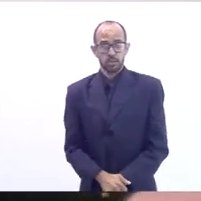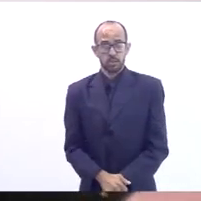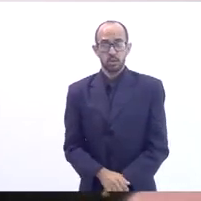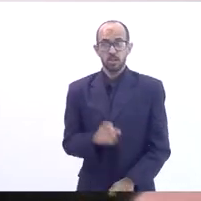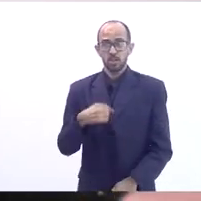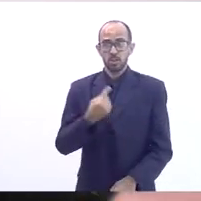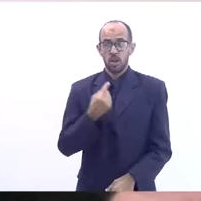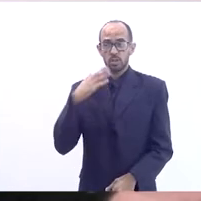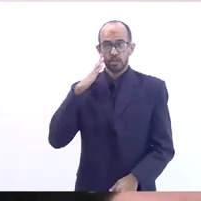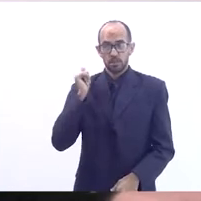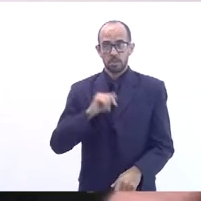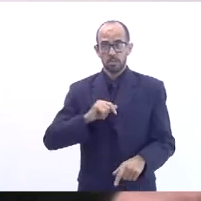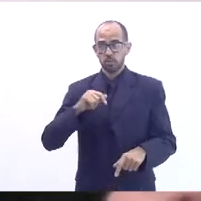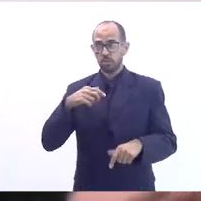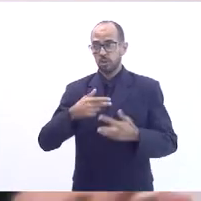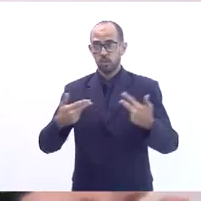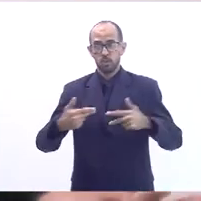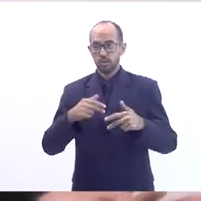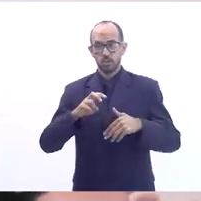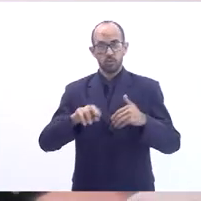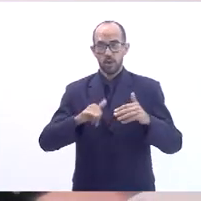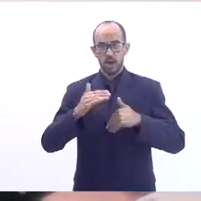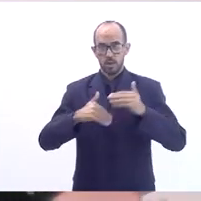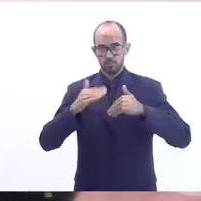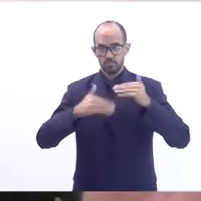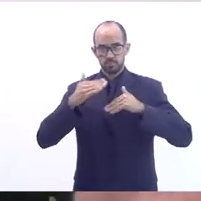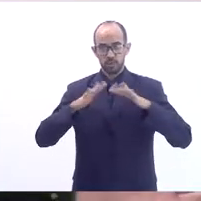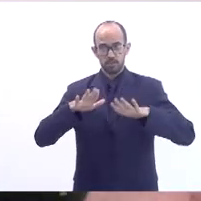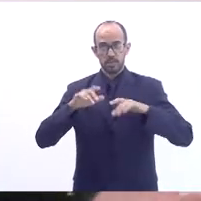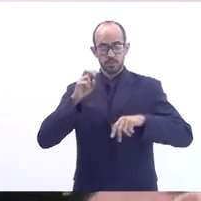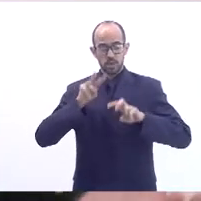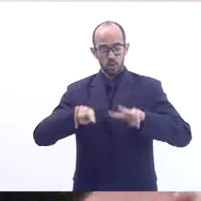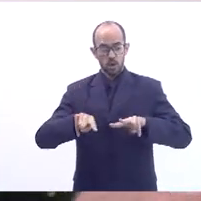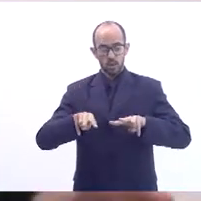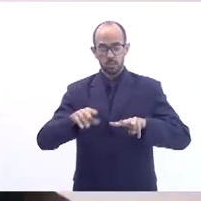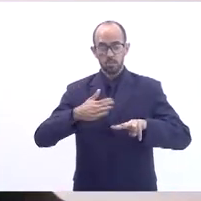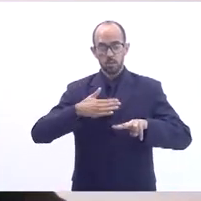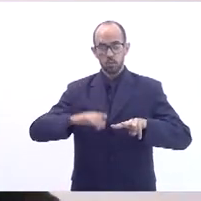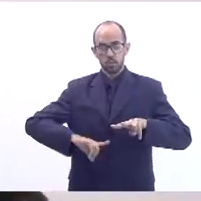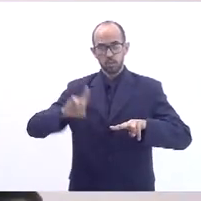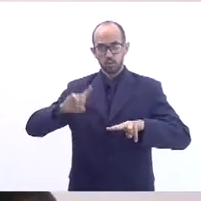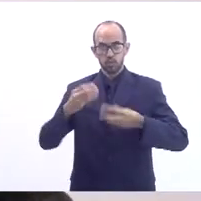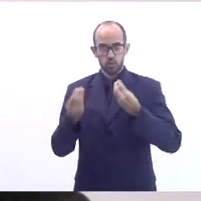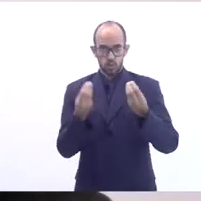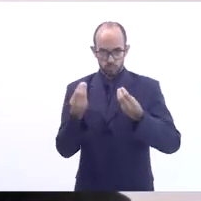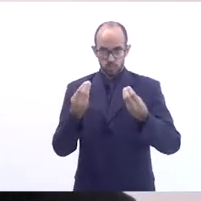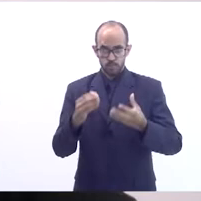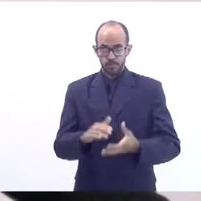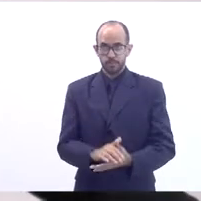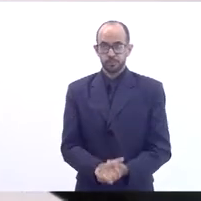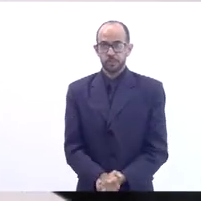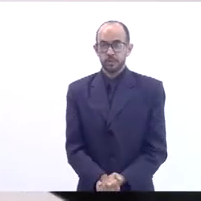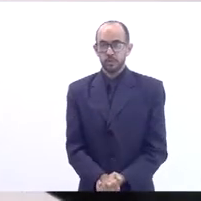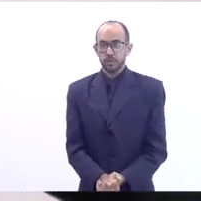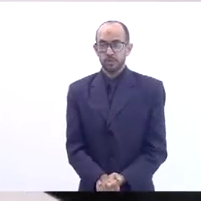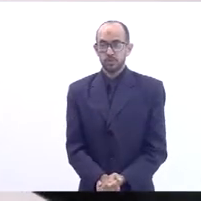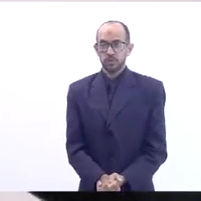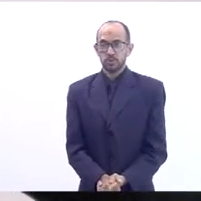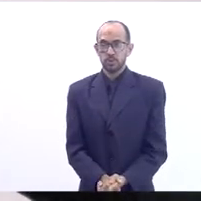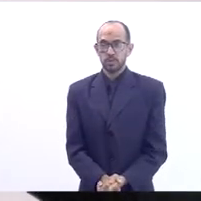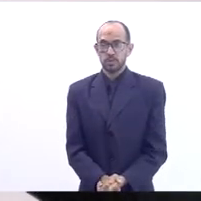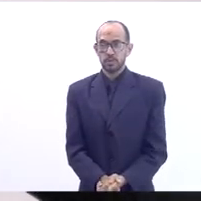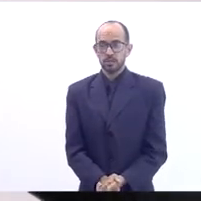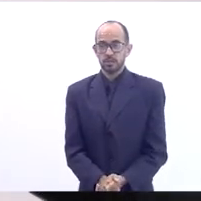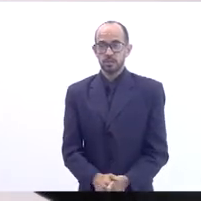gente sabe que isso é uma coisa que não vai para frente mas assusta você olha assim meu Deus né Que que é isso enfim mas eu